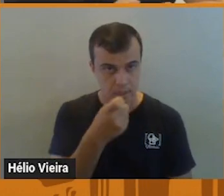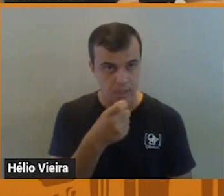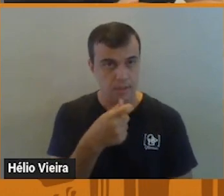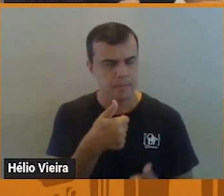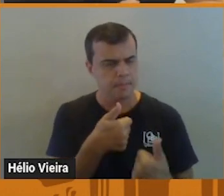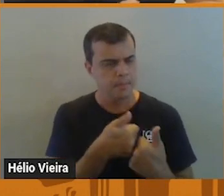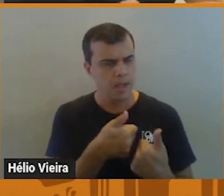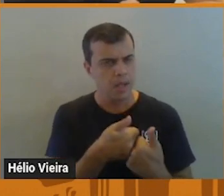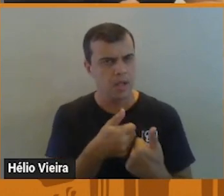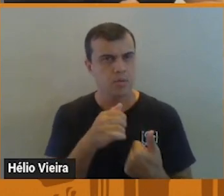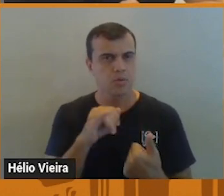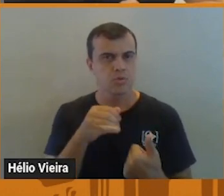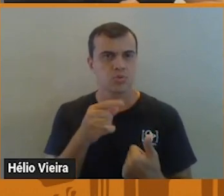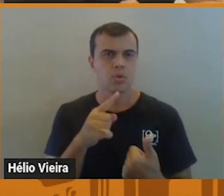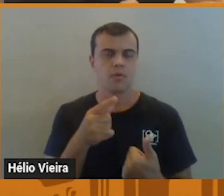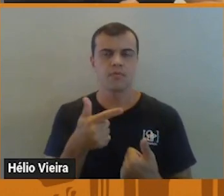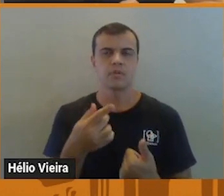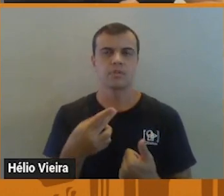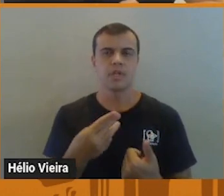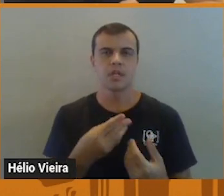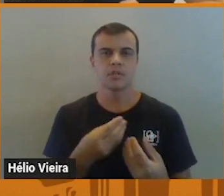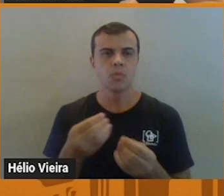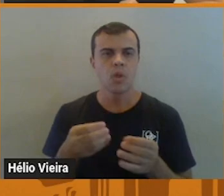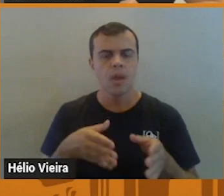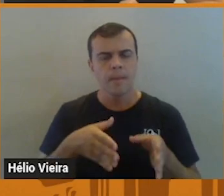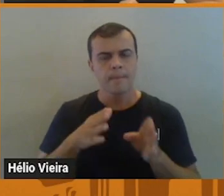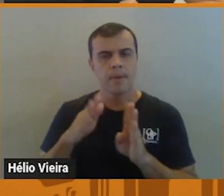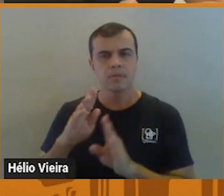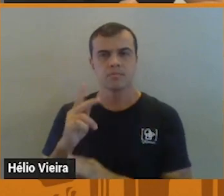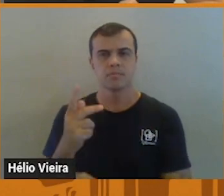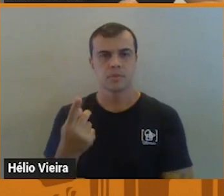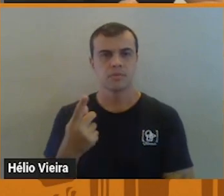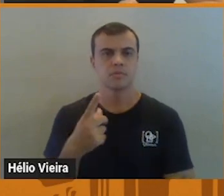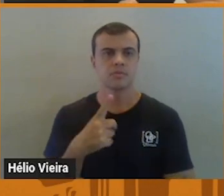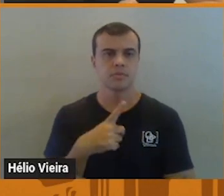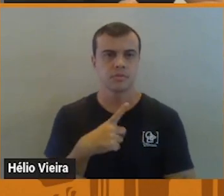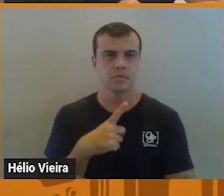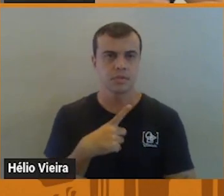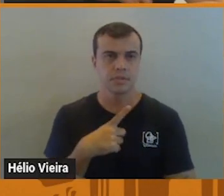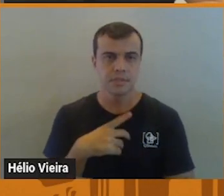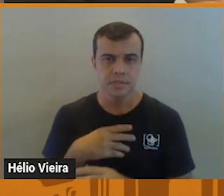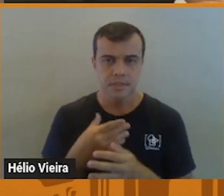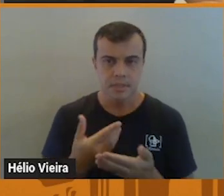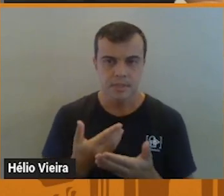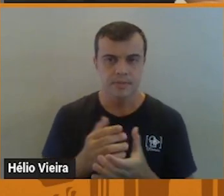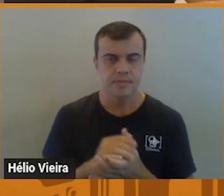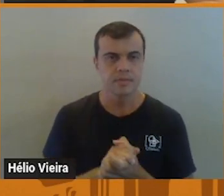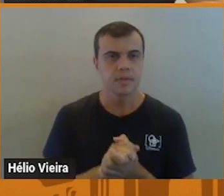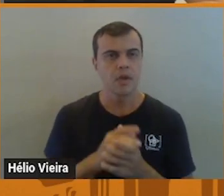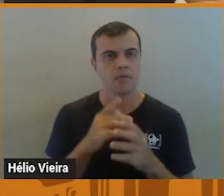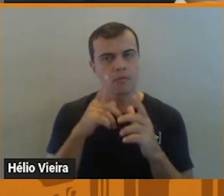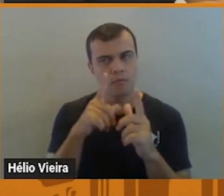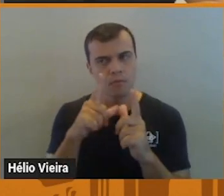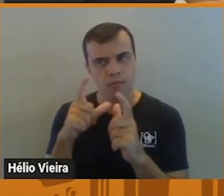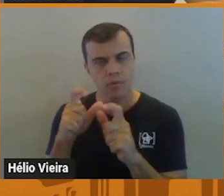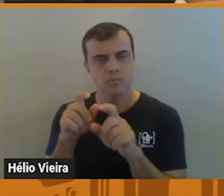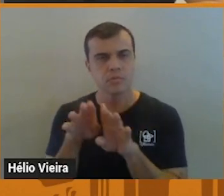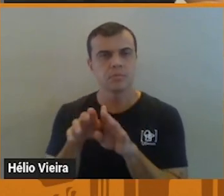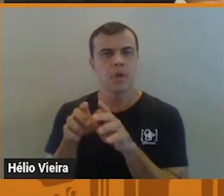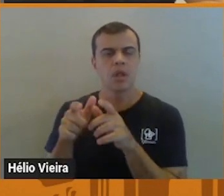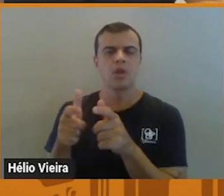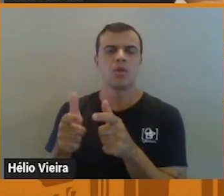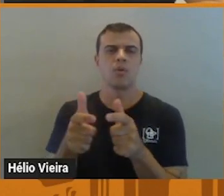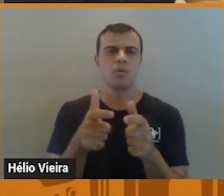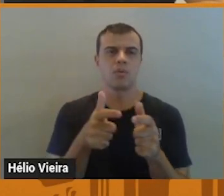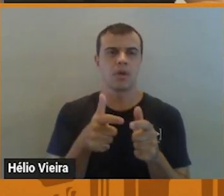ali do João 23, enfim, tem muitos prédios em Belo Horizonte tombados, e tirar fotos desses lugares